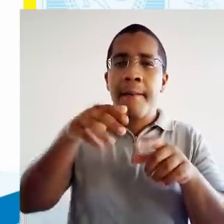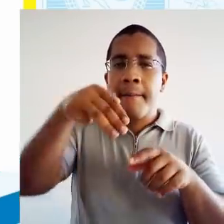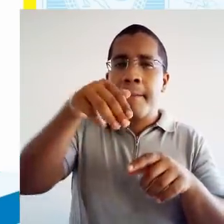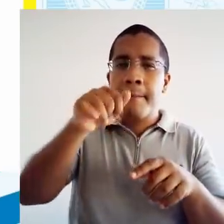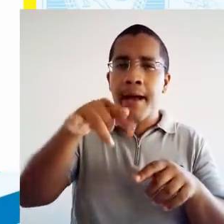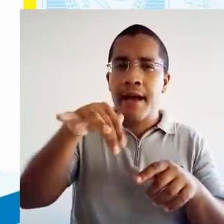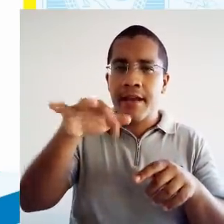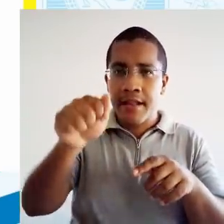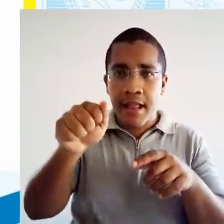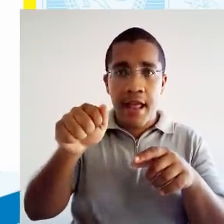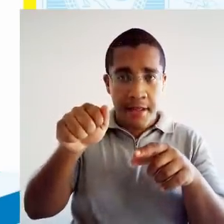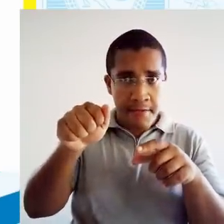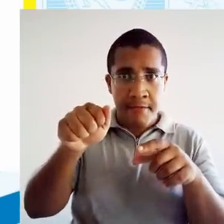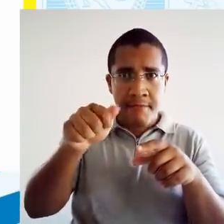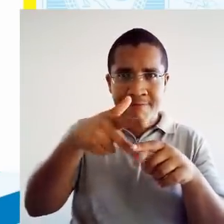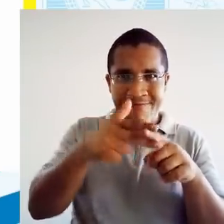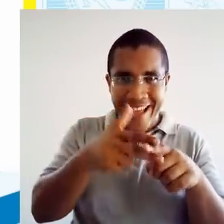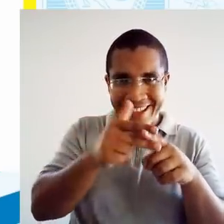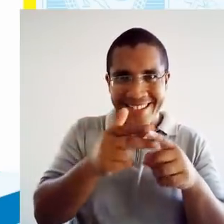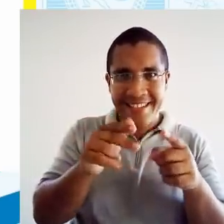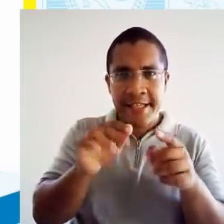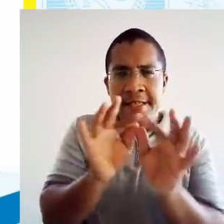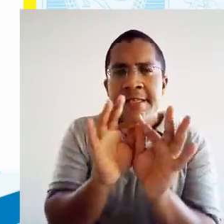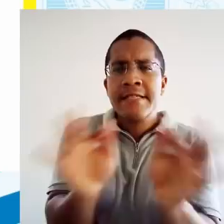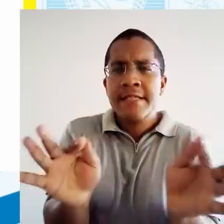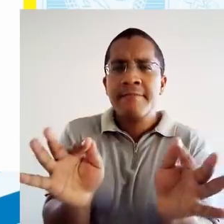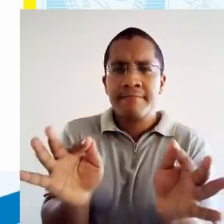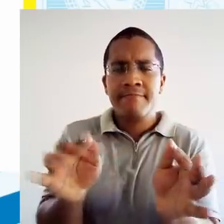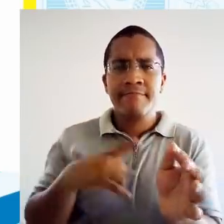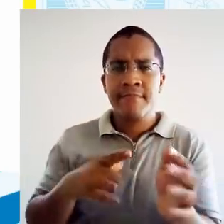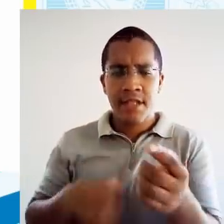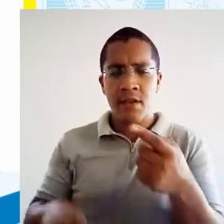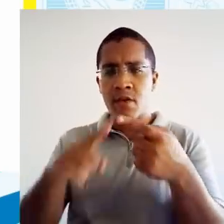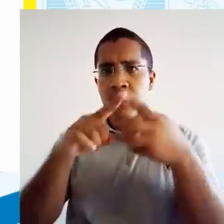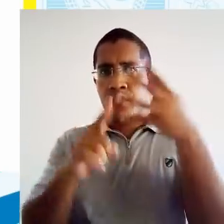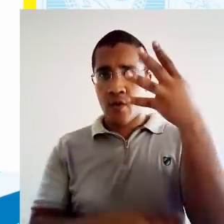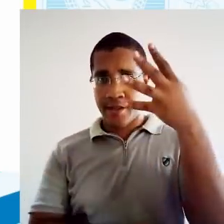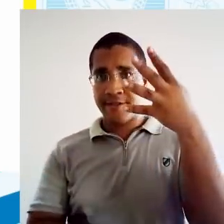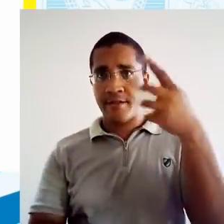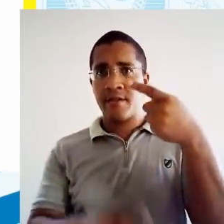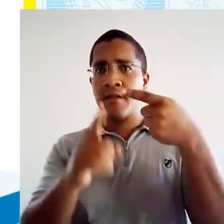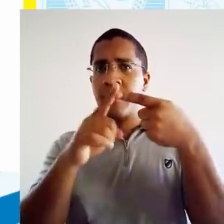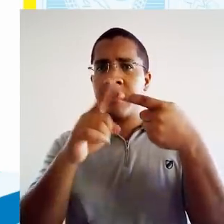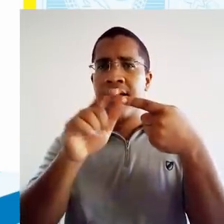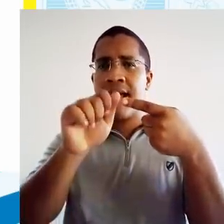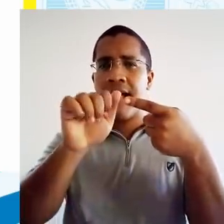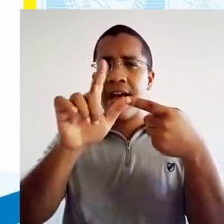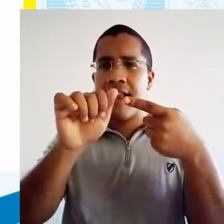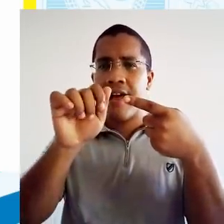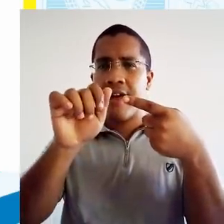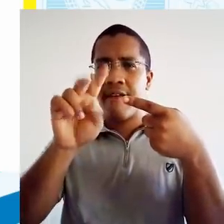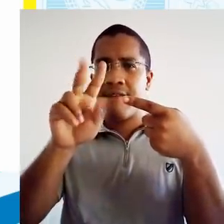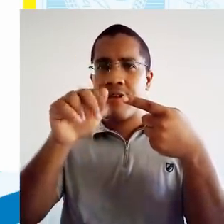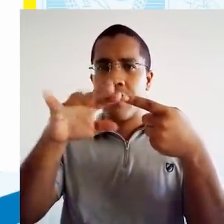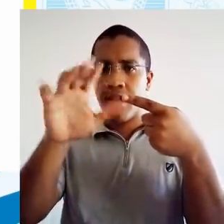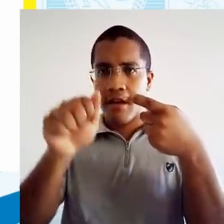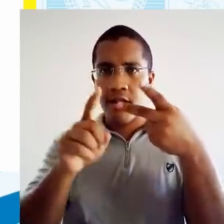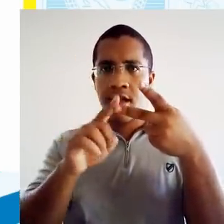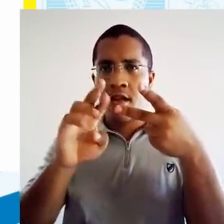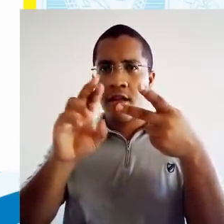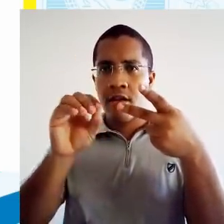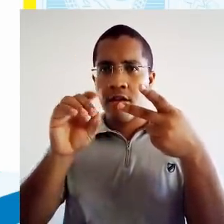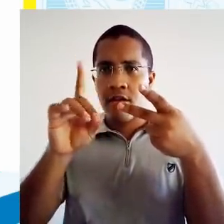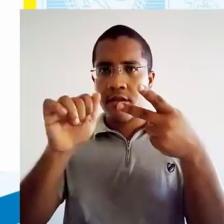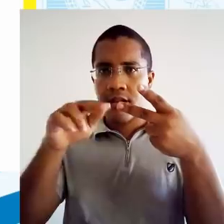de 4 tipos. Eu vou falar cada um tipo delas. Temos alavanca, rodana ou